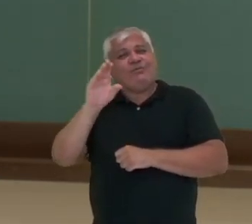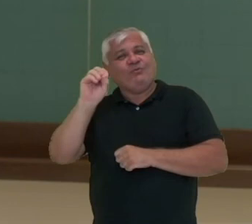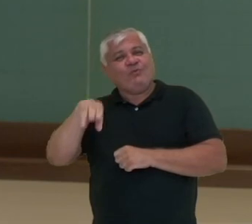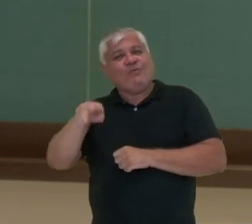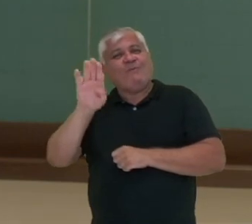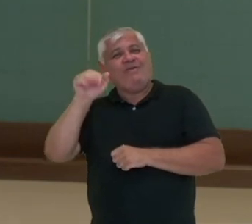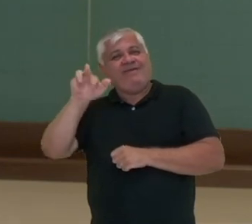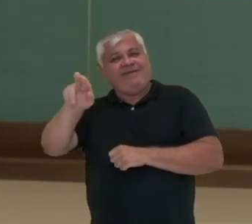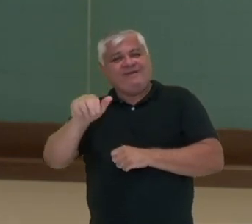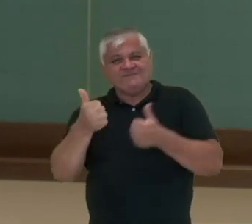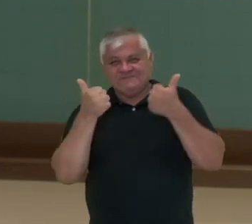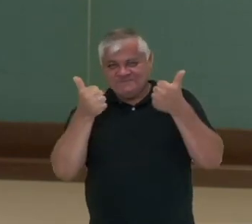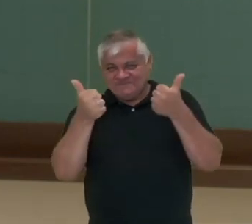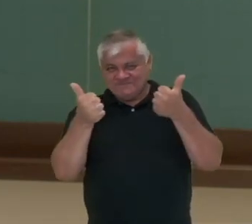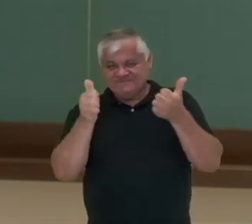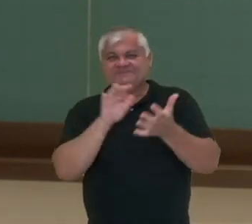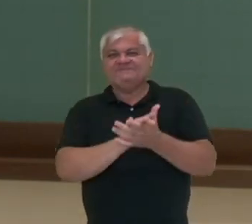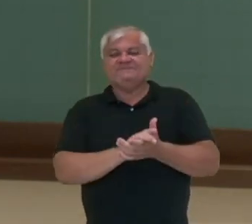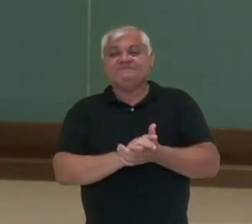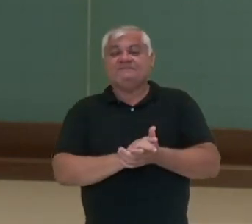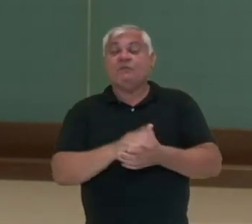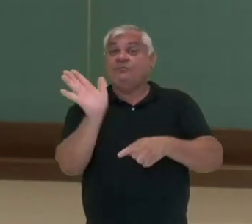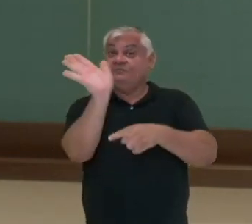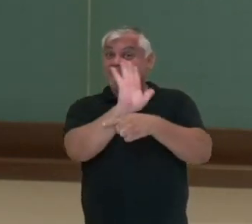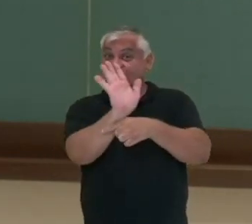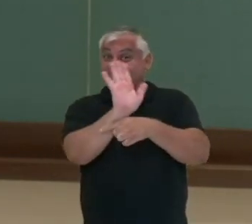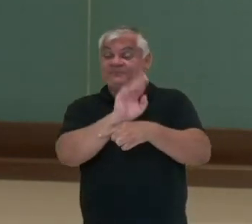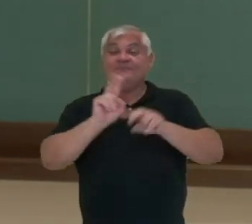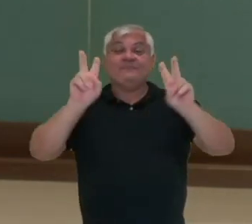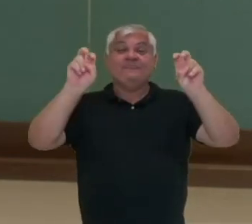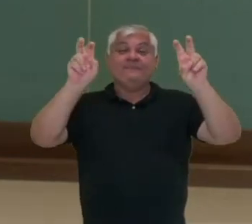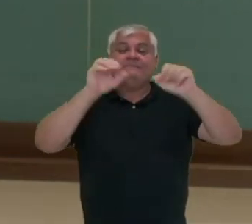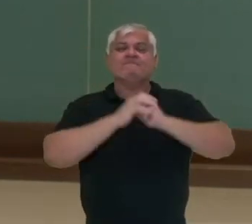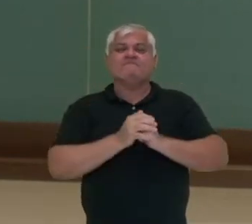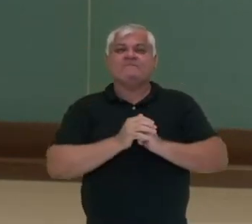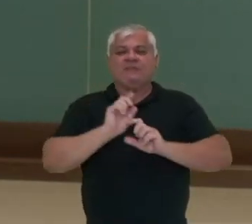www.matific.com.br, beleza? Então tá joia. Então nesse vídeo nós falamos